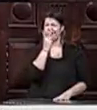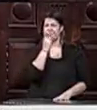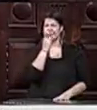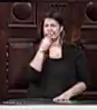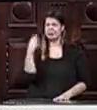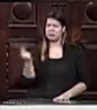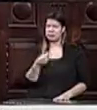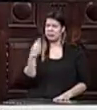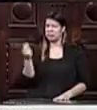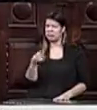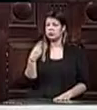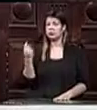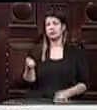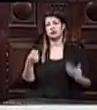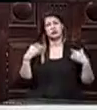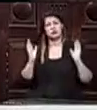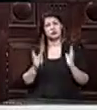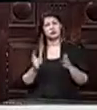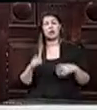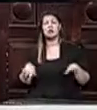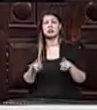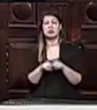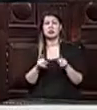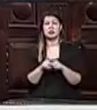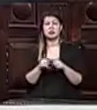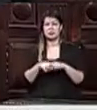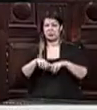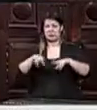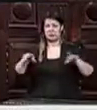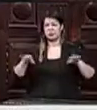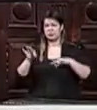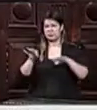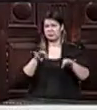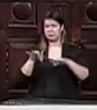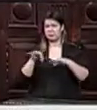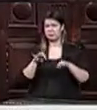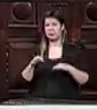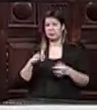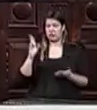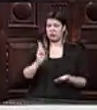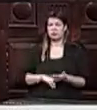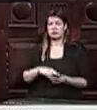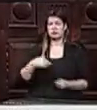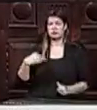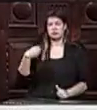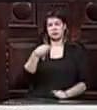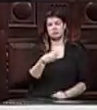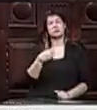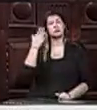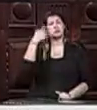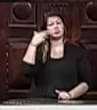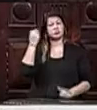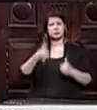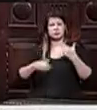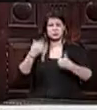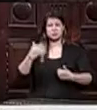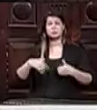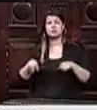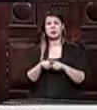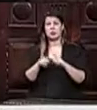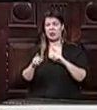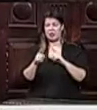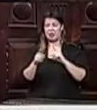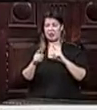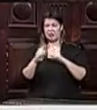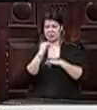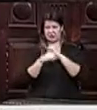rede, mas tomado pelas discussões dos vários projetos, eu ainda não tinha subido a esta tribuna, tinha feito um registro nas redes sociais, mas já que